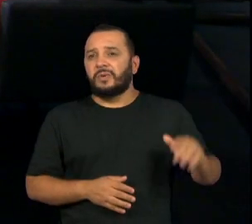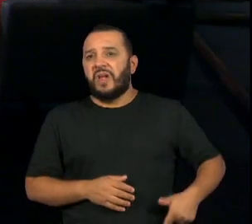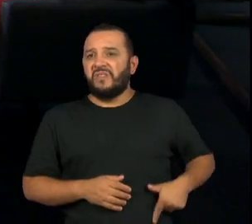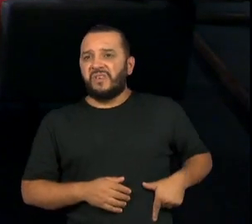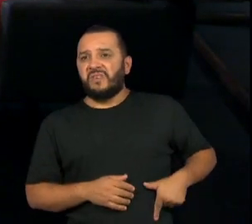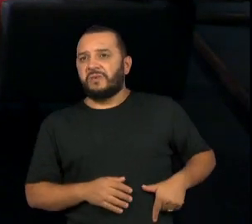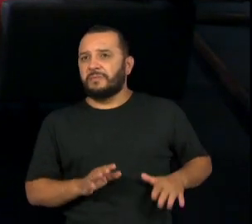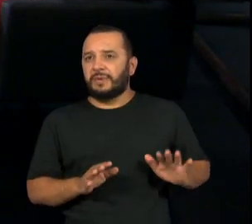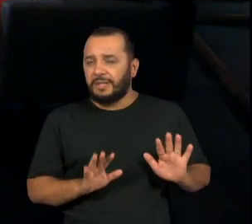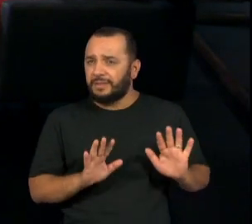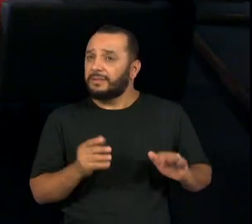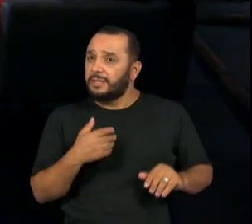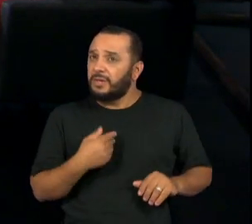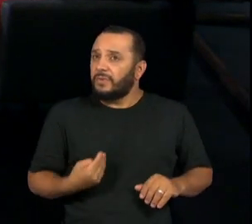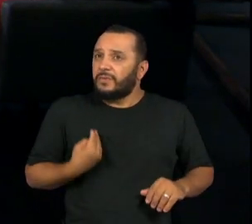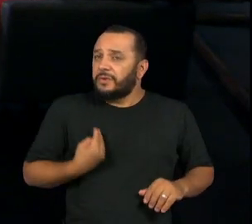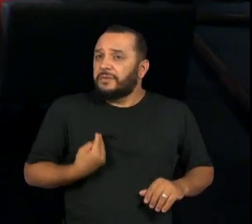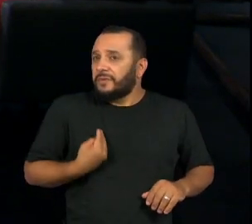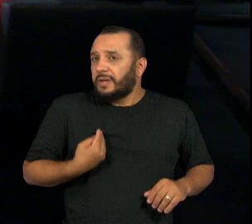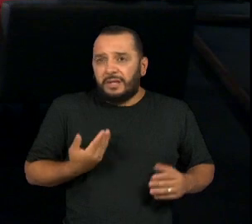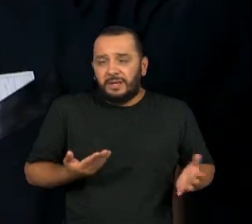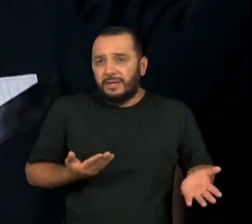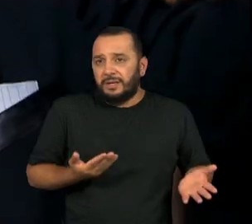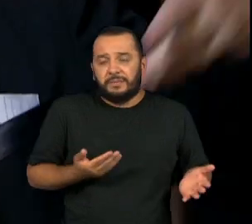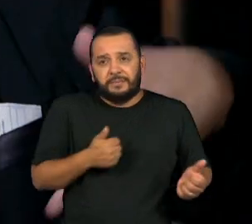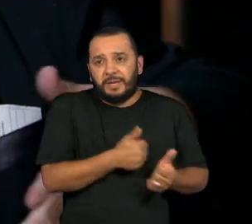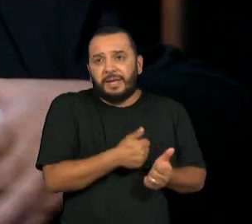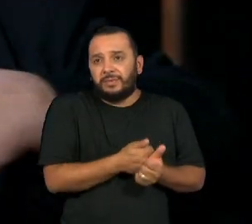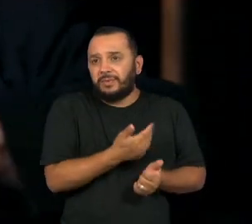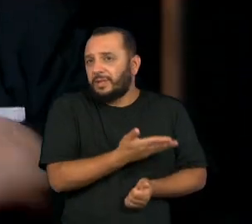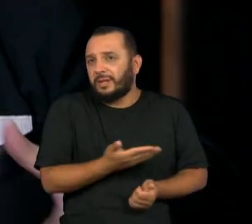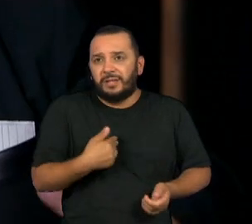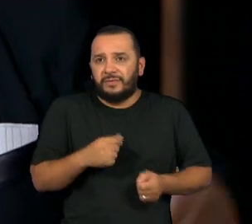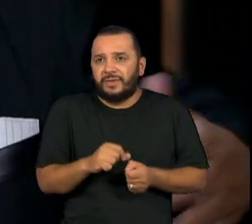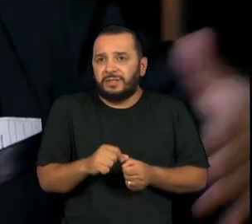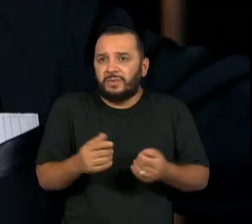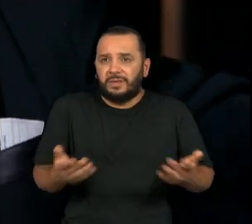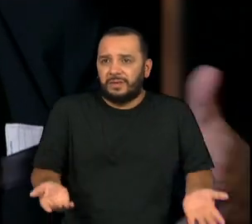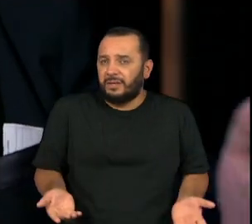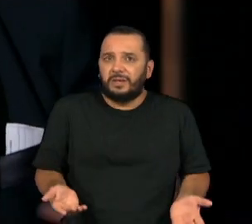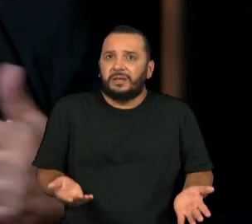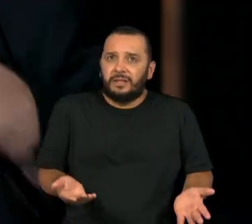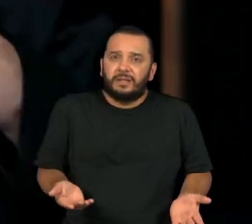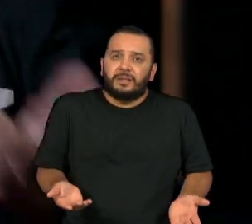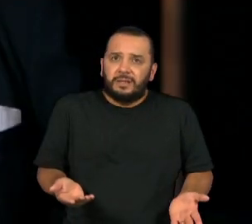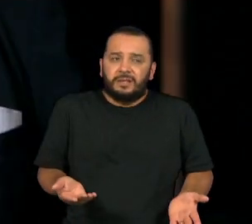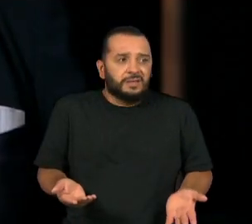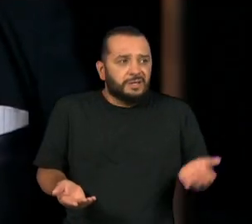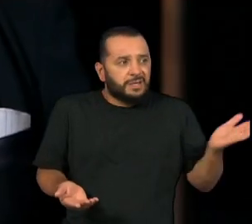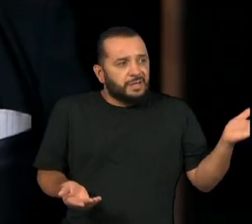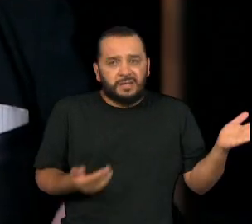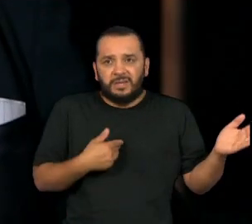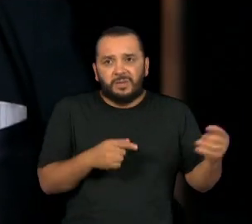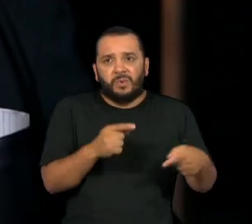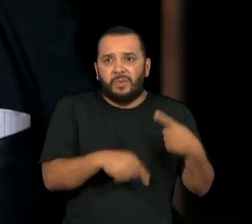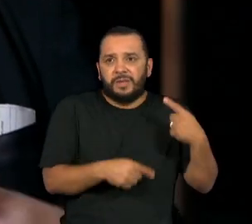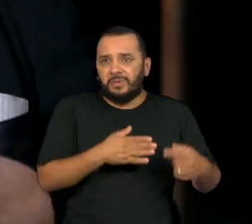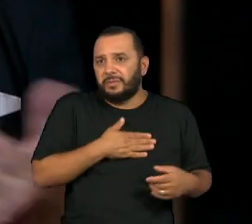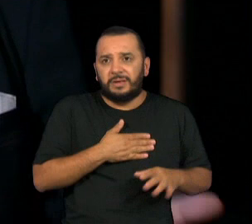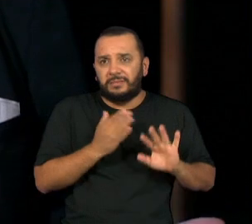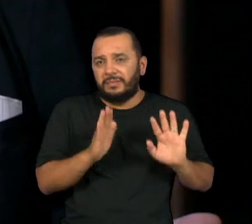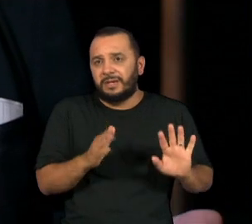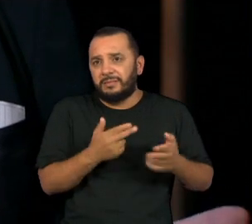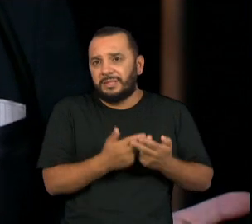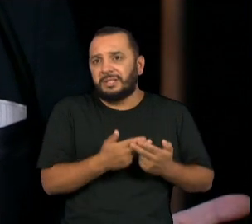tenho que conviver. Assim, alguém me colocou nesse planeta ao mesmo tempo que esse cara que é incompatível comigo. A gente tem que... Eu